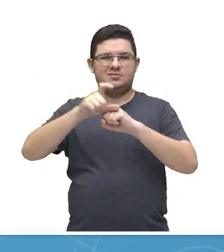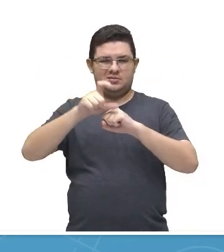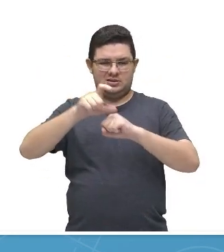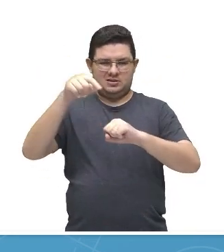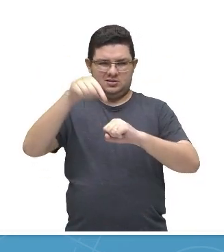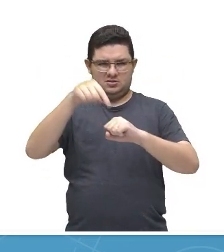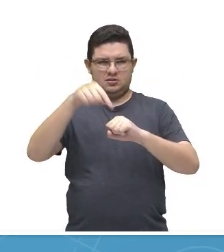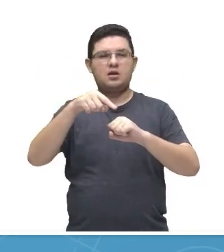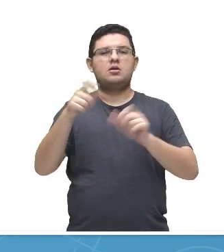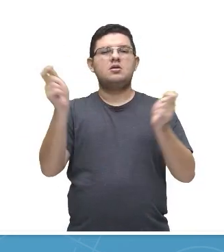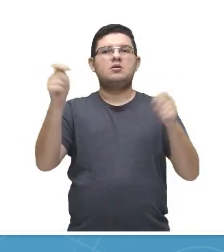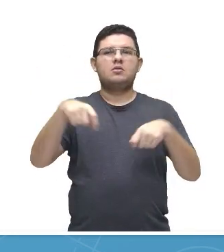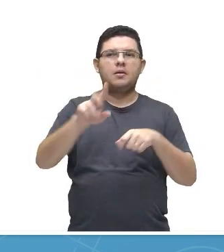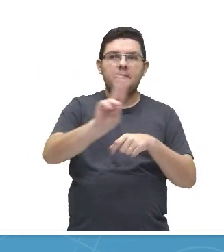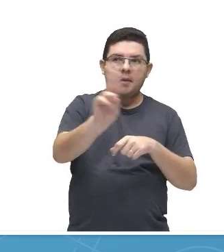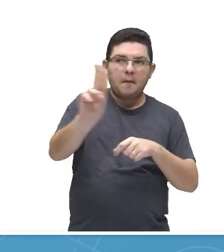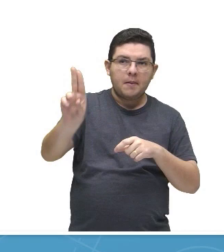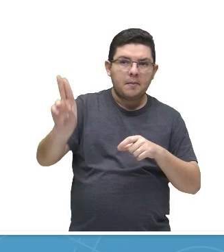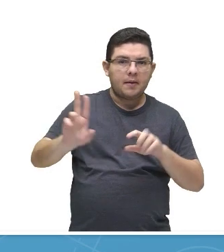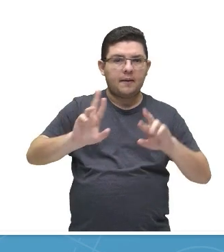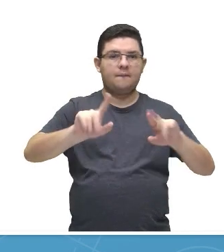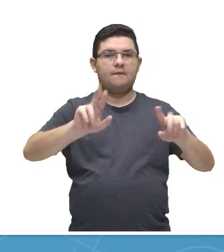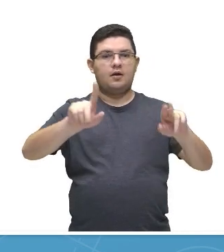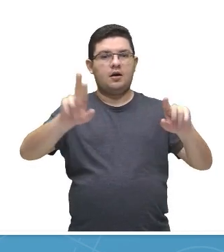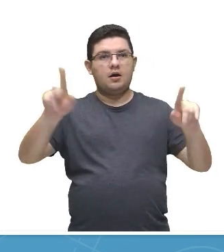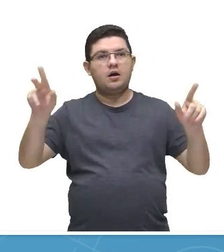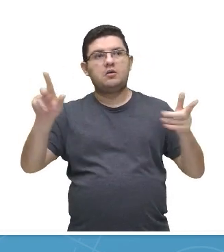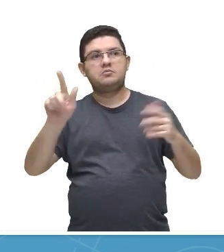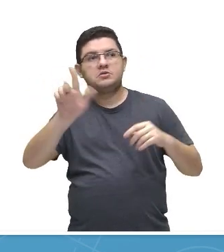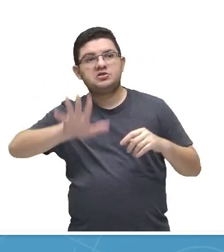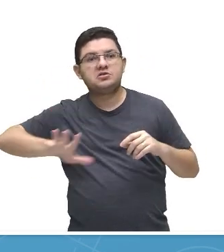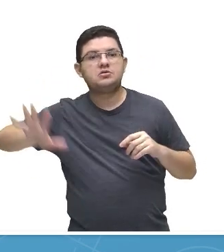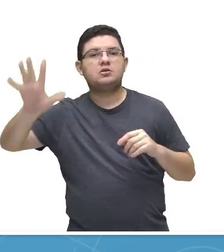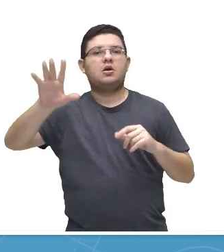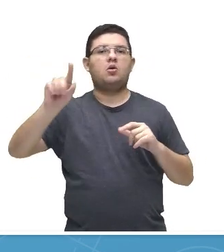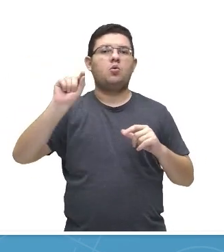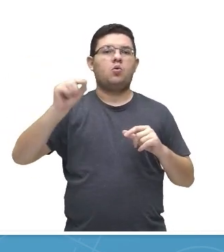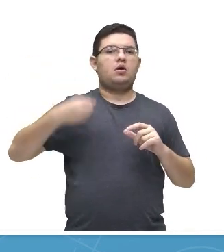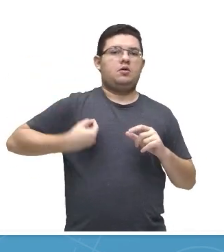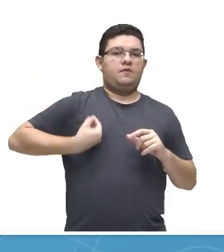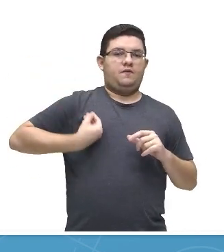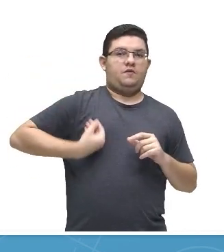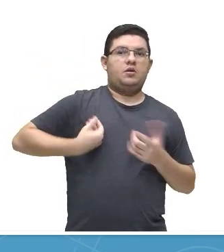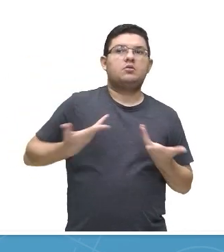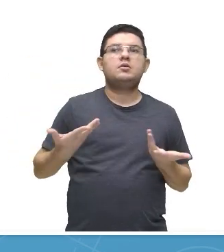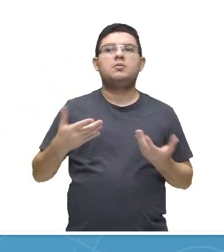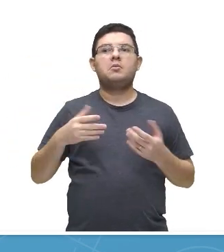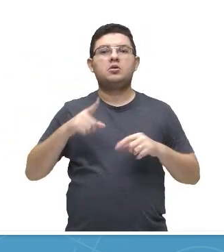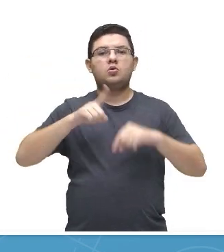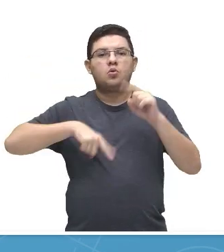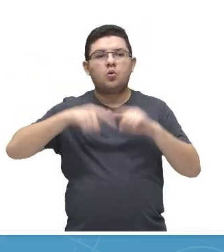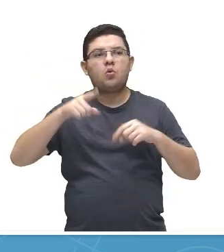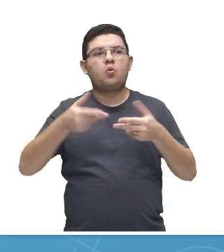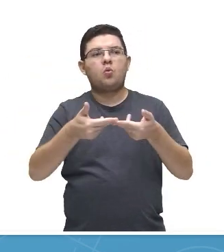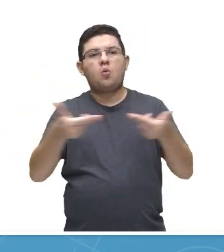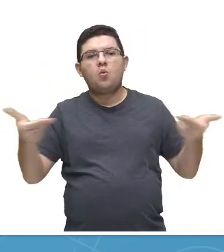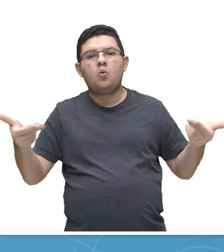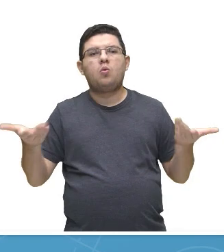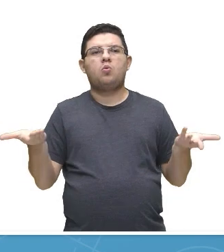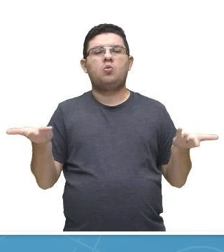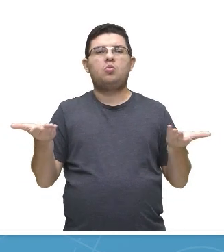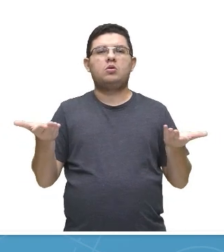que denomina, que nomeia o ser em geral. Que seres em gerais são esses? São as coisas, né, o mundo